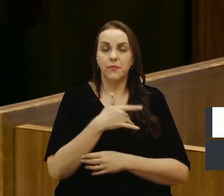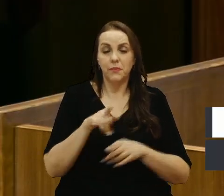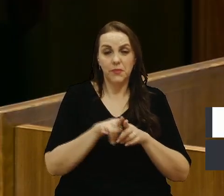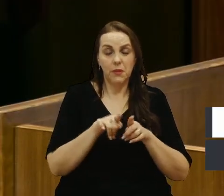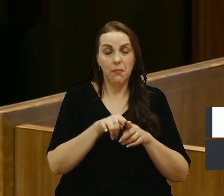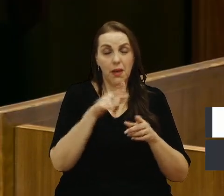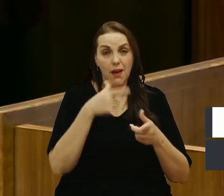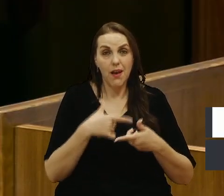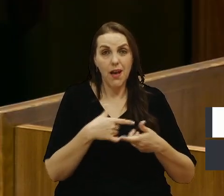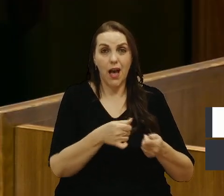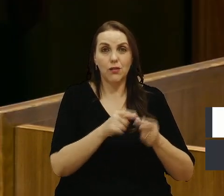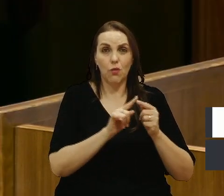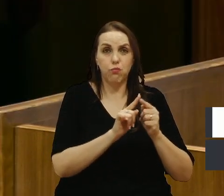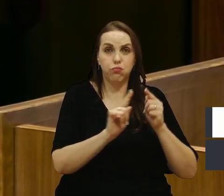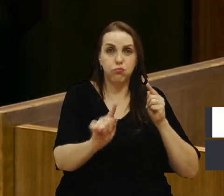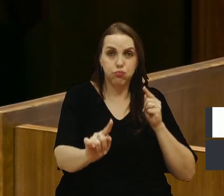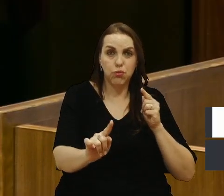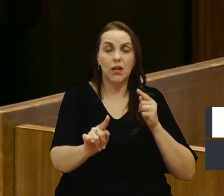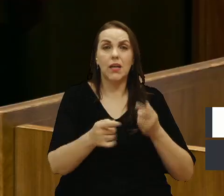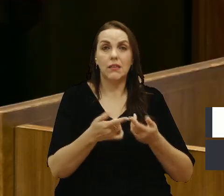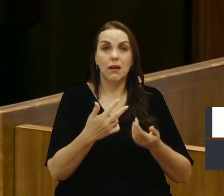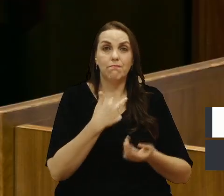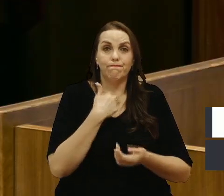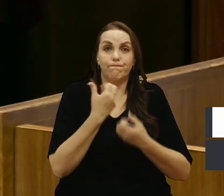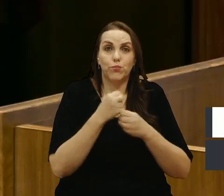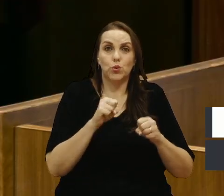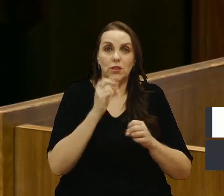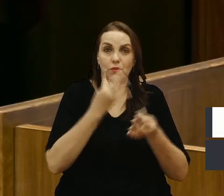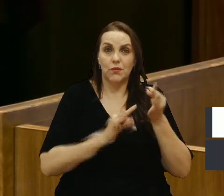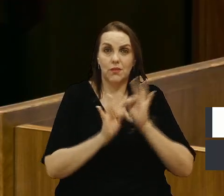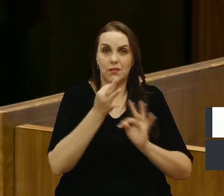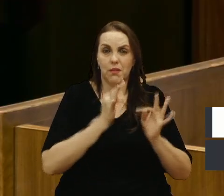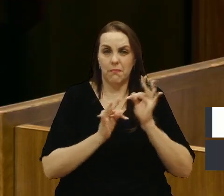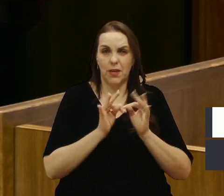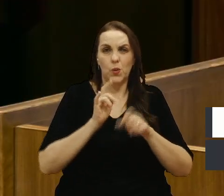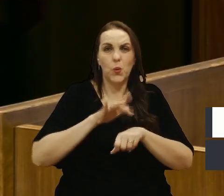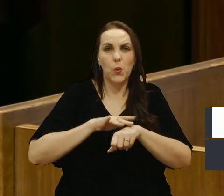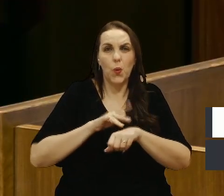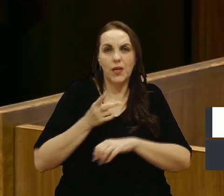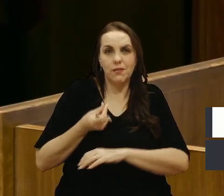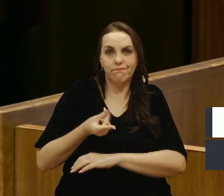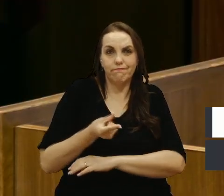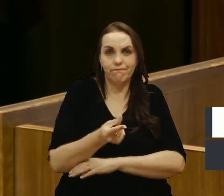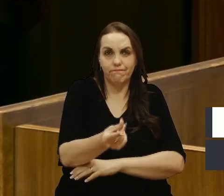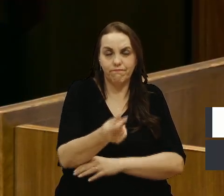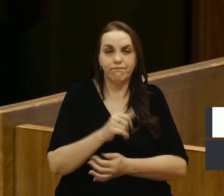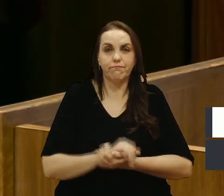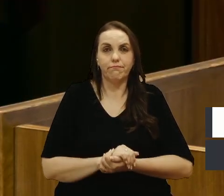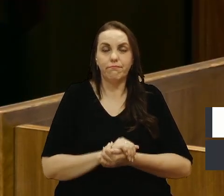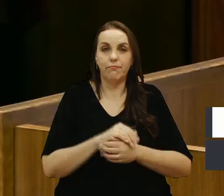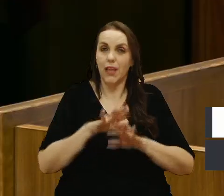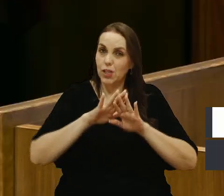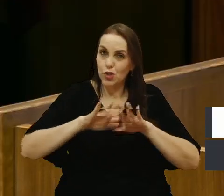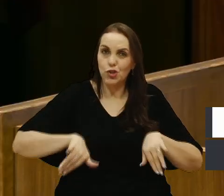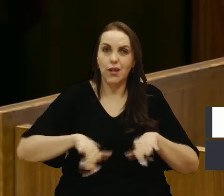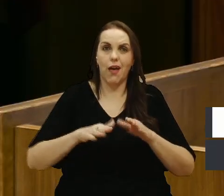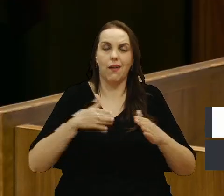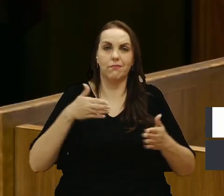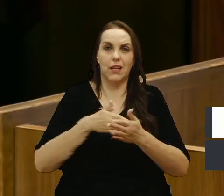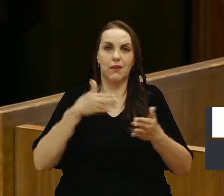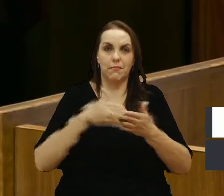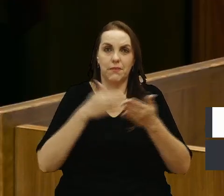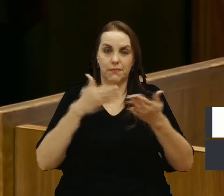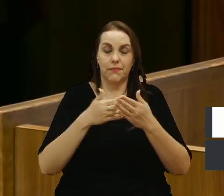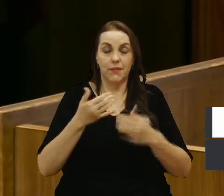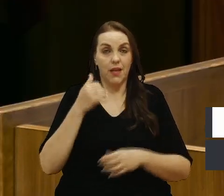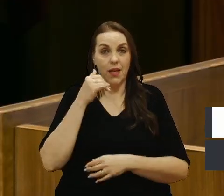vezes impede a continuidade de tratamentos, especialmente de doenças crônicas. Eliminar essa barreira é também investir em